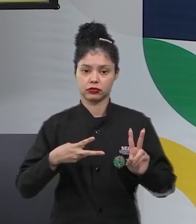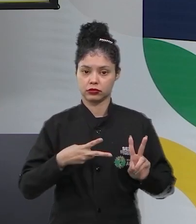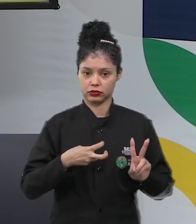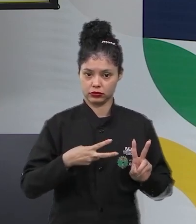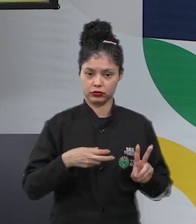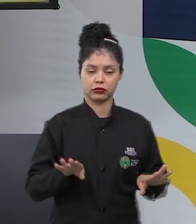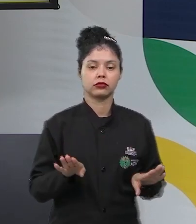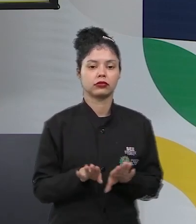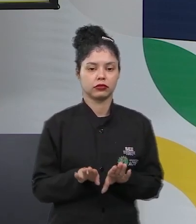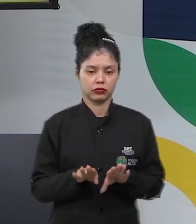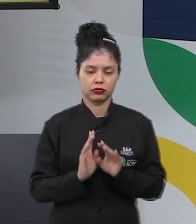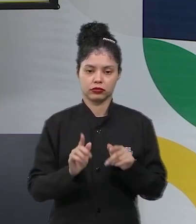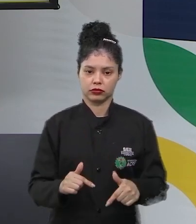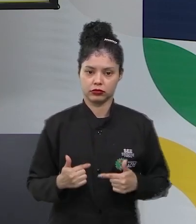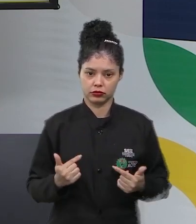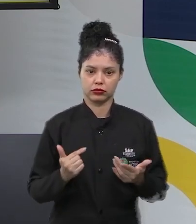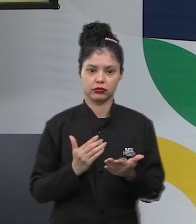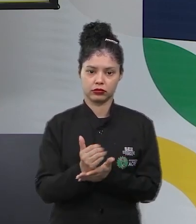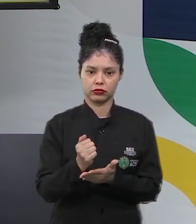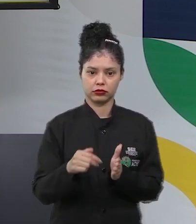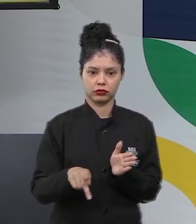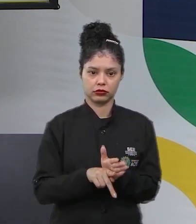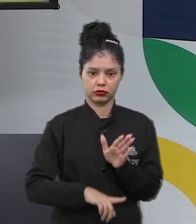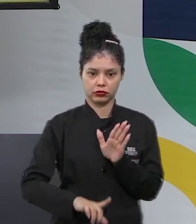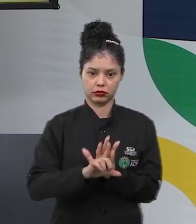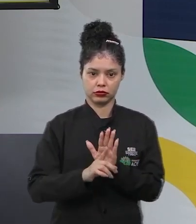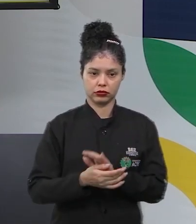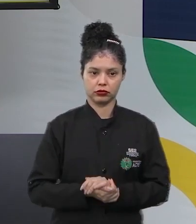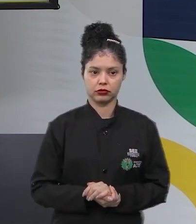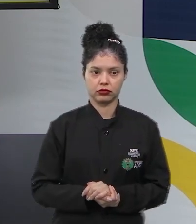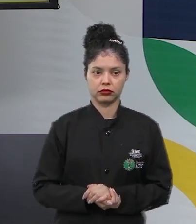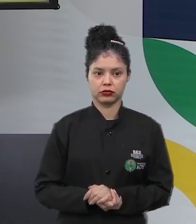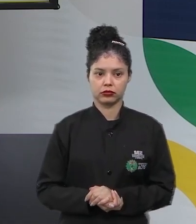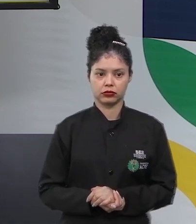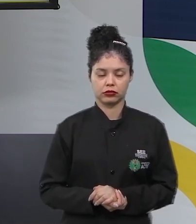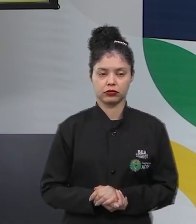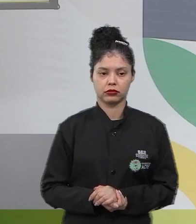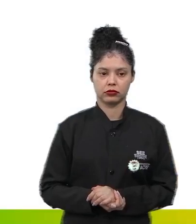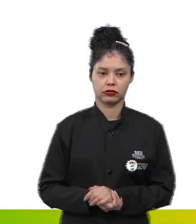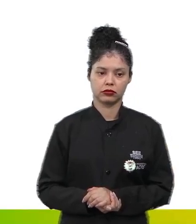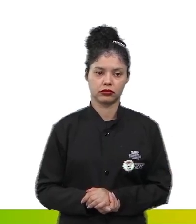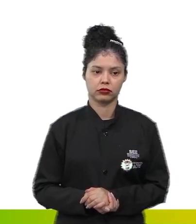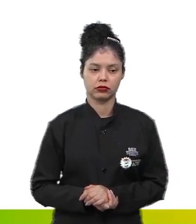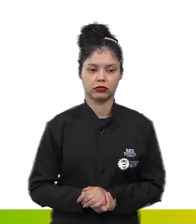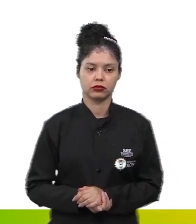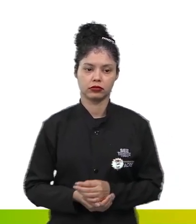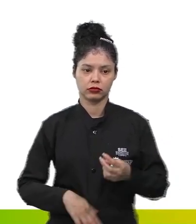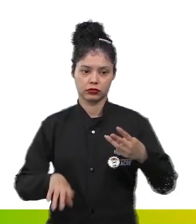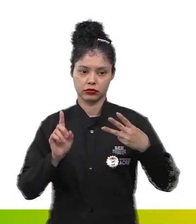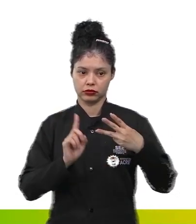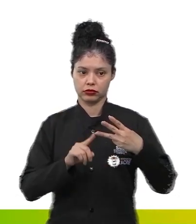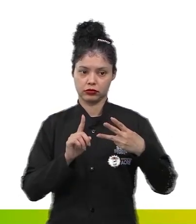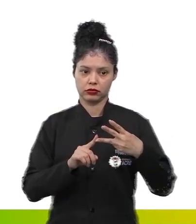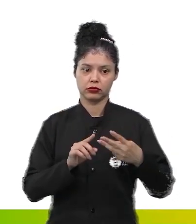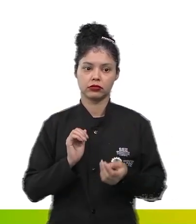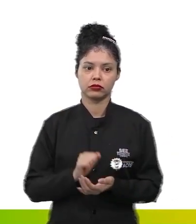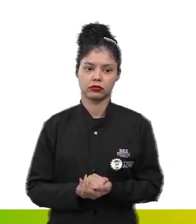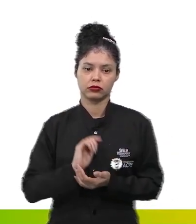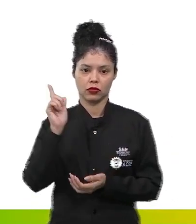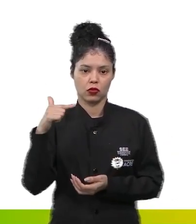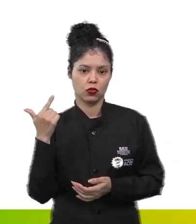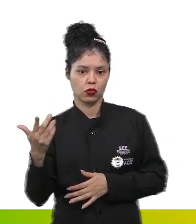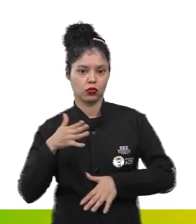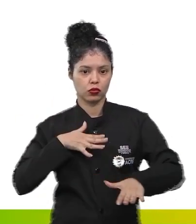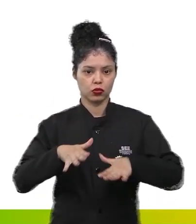entraram nessa luta pela posse legal da terra. Então, inspiração para